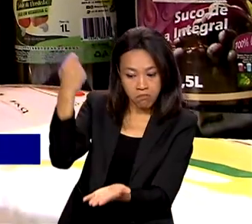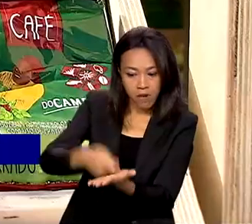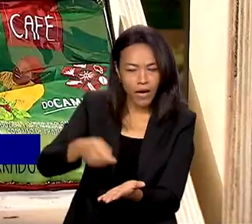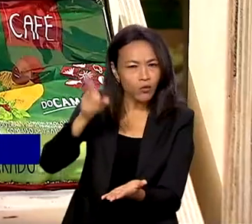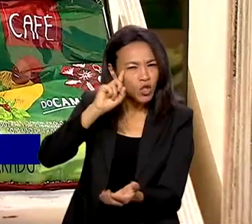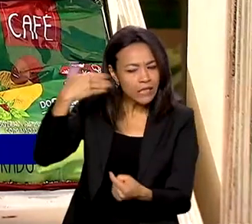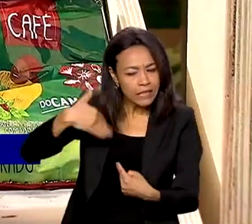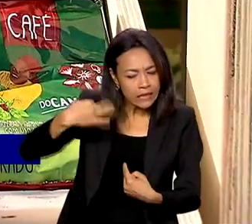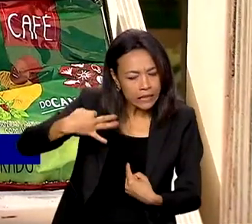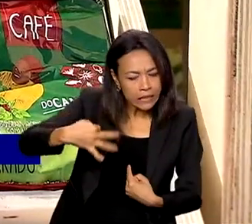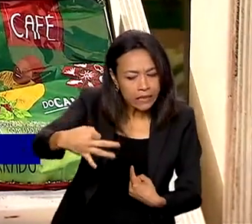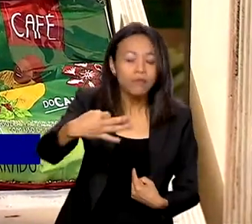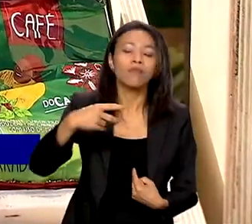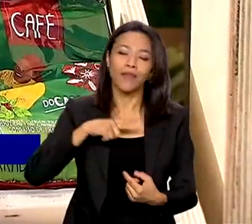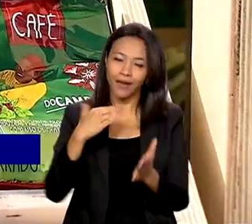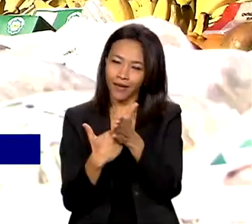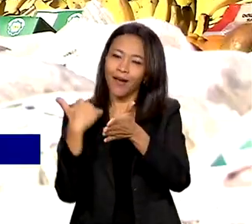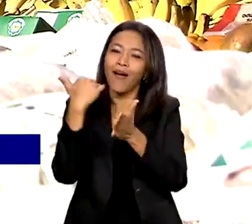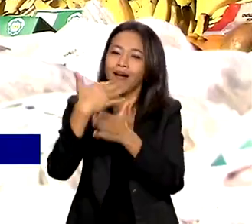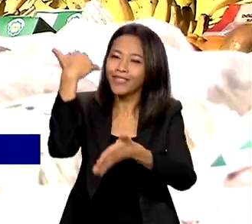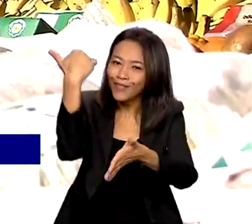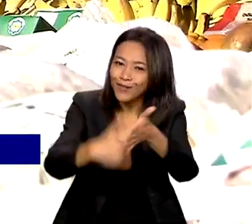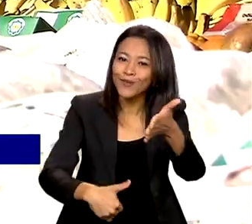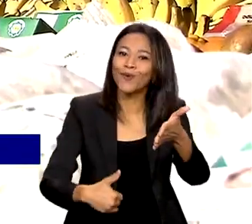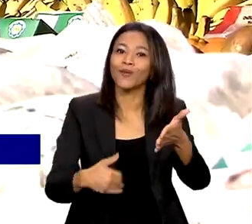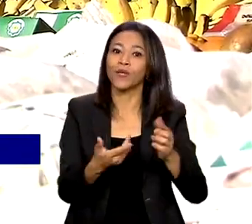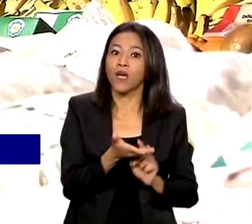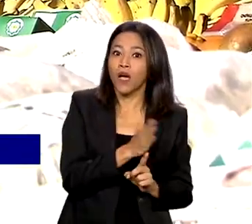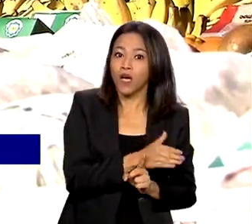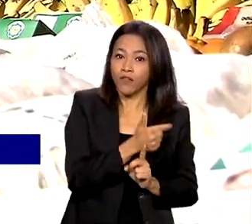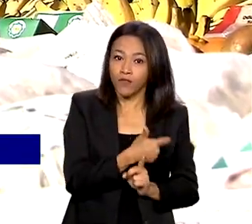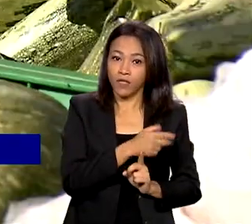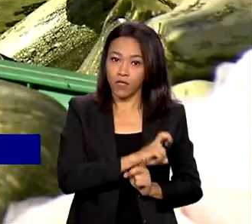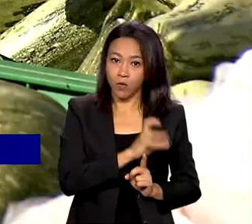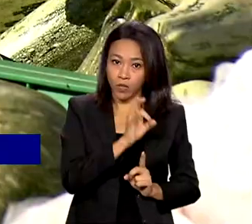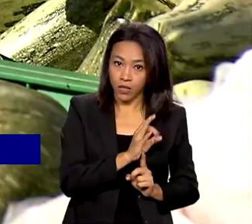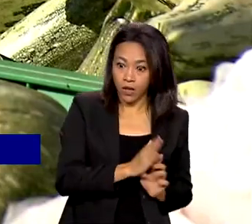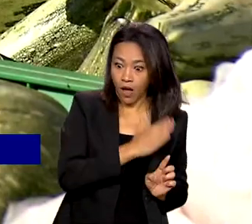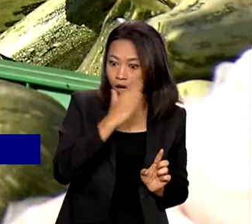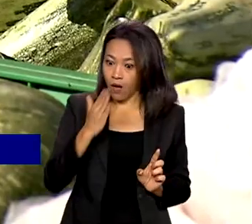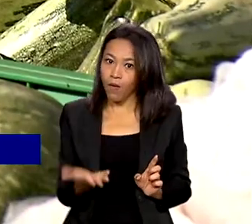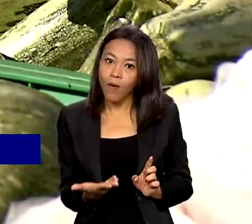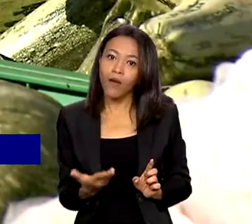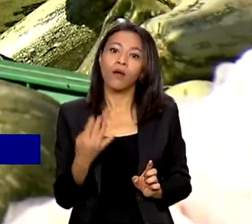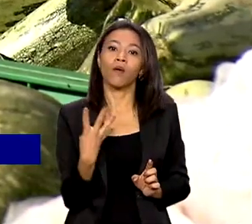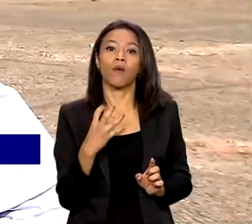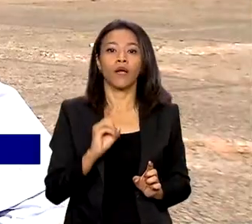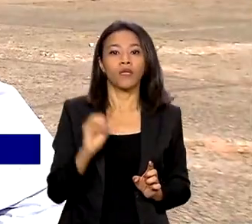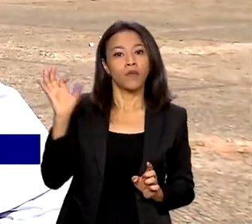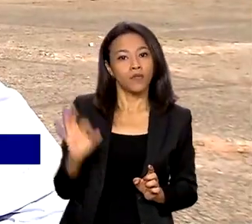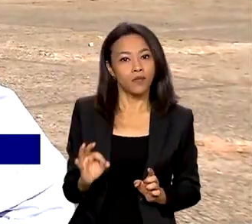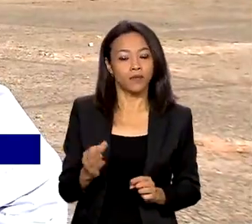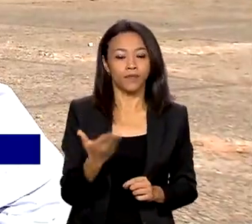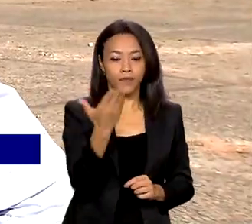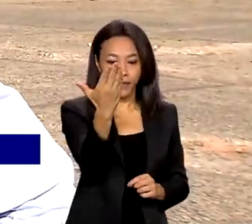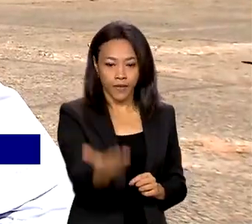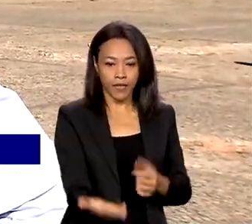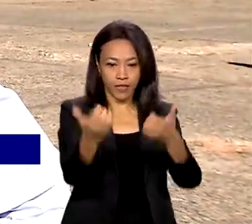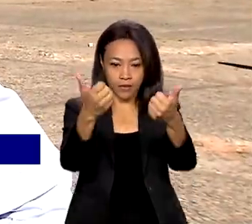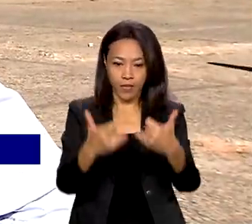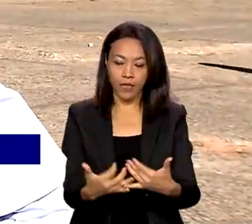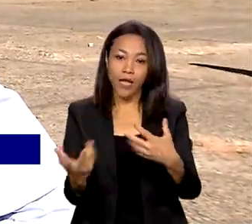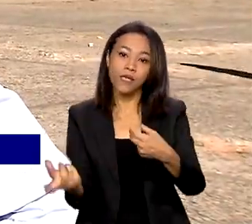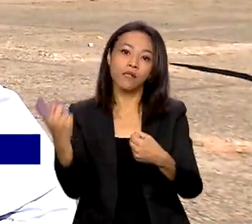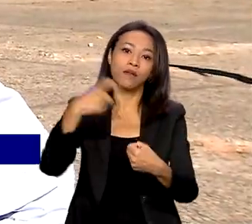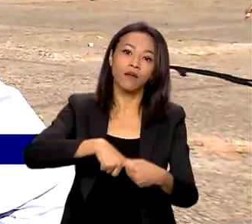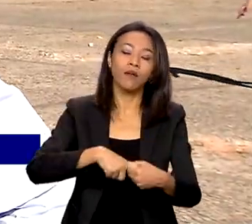dia terão aumento no desconto, que saltará de 25% para 40%. Essa retomada é um